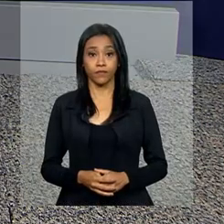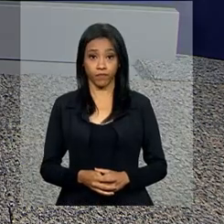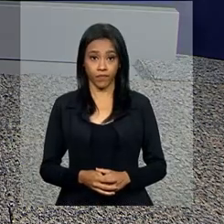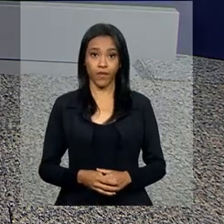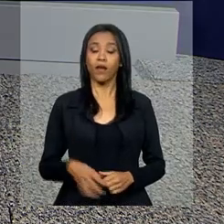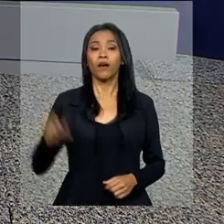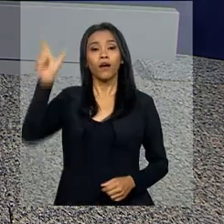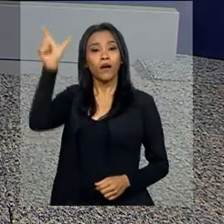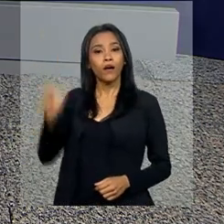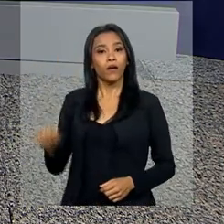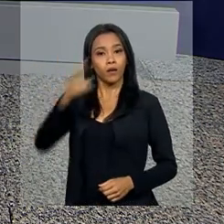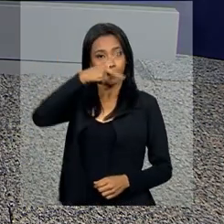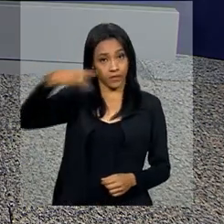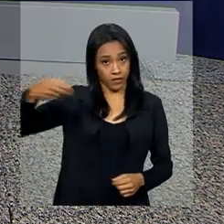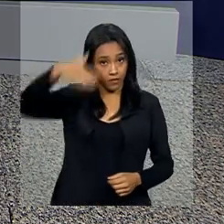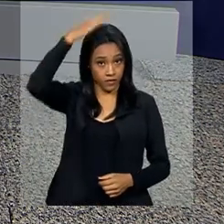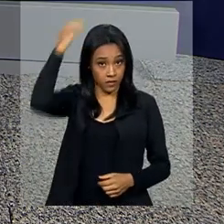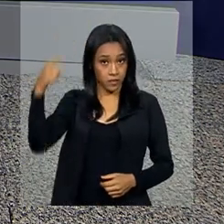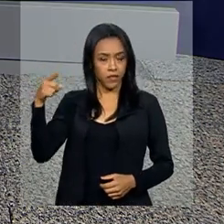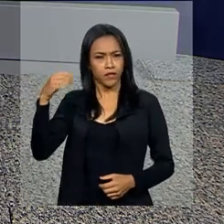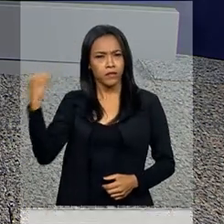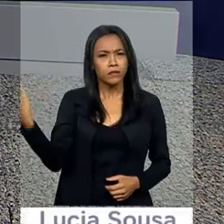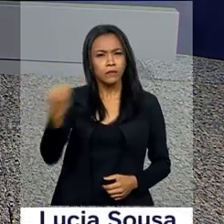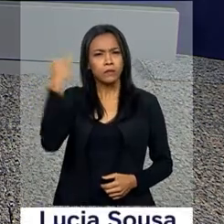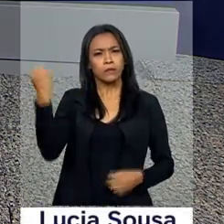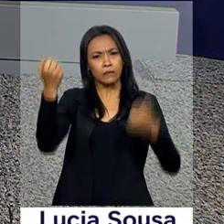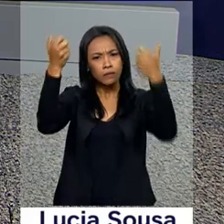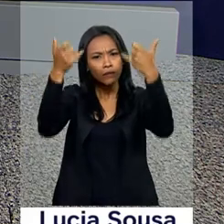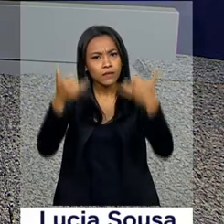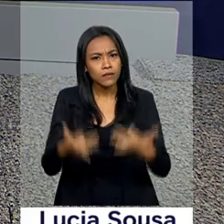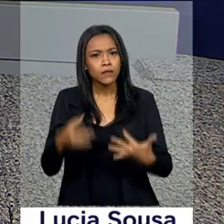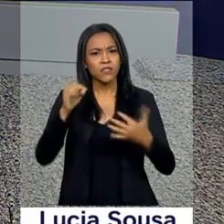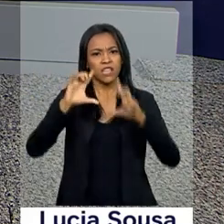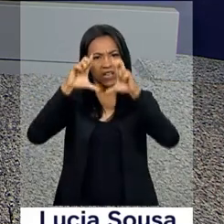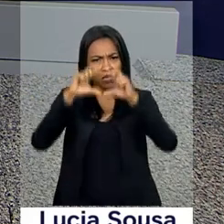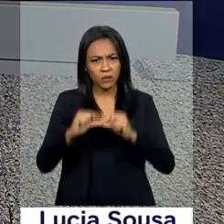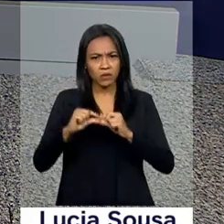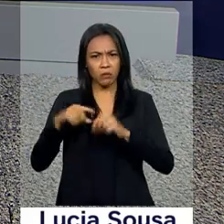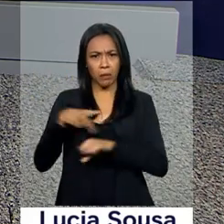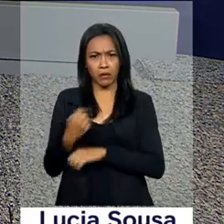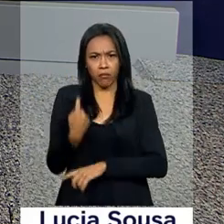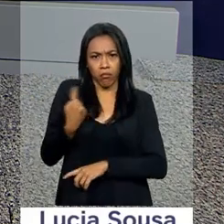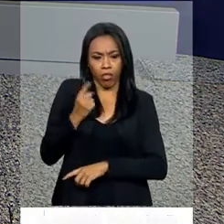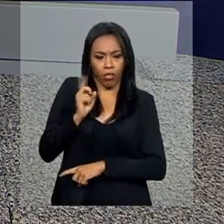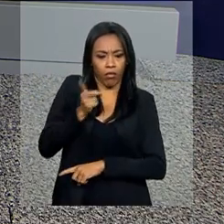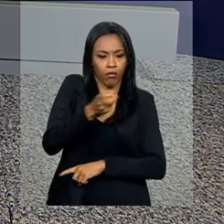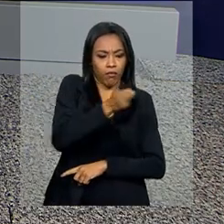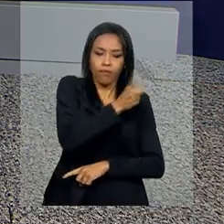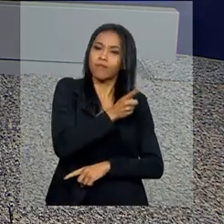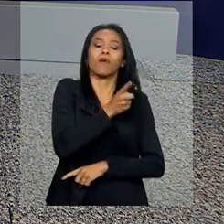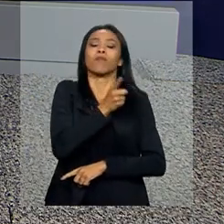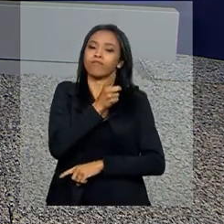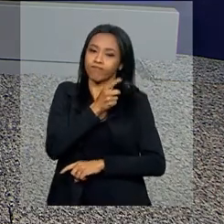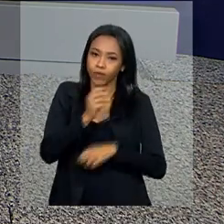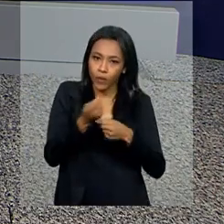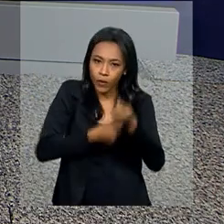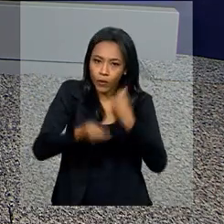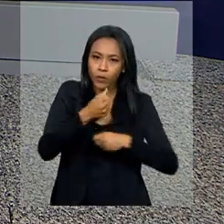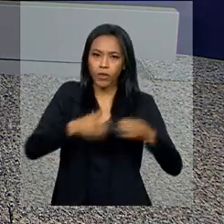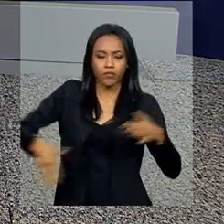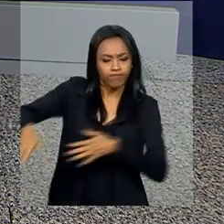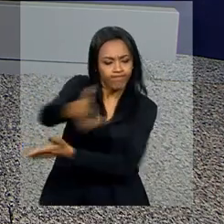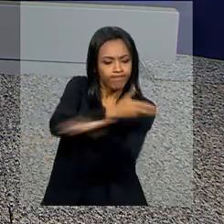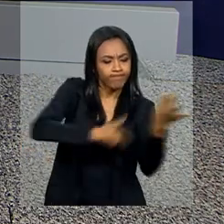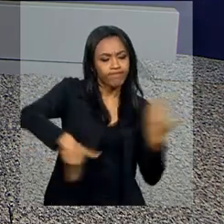O presidente Michel Temer reforçou a importância de reduzir o protecionismo para desenvolver a economia global e reduzir